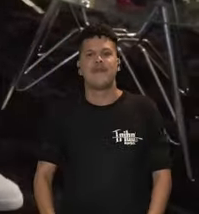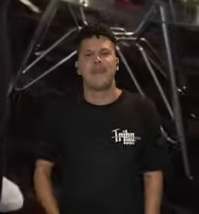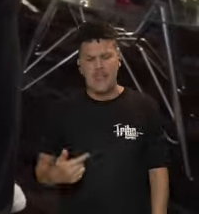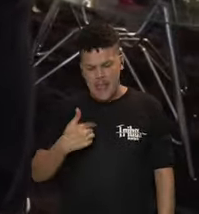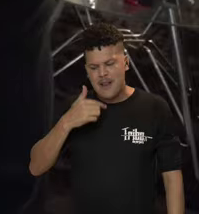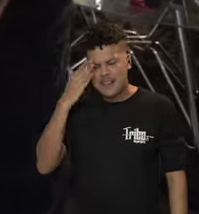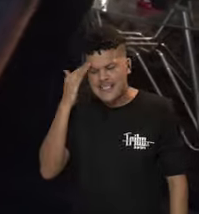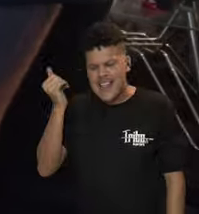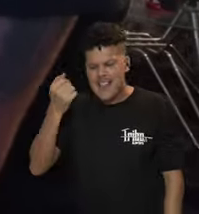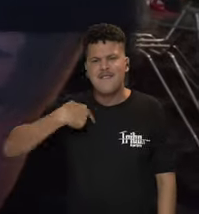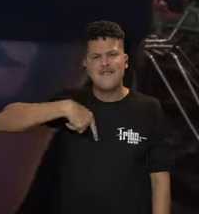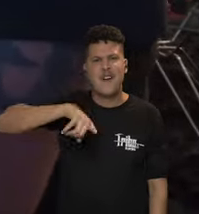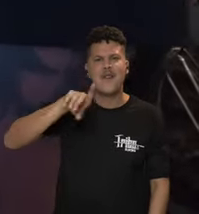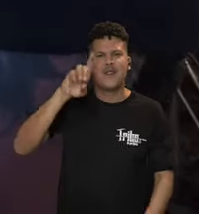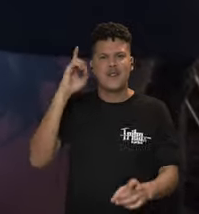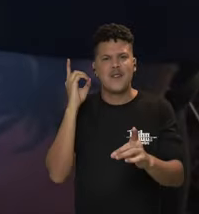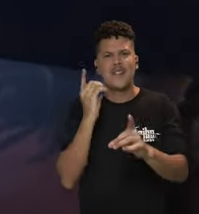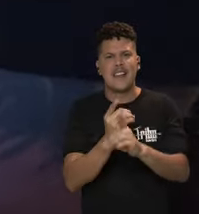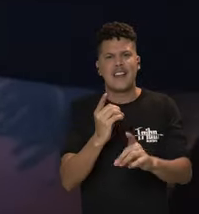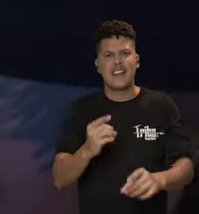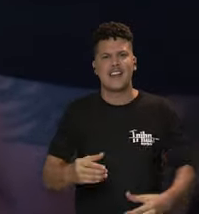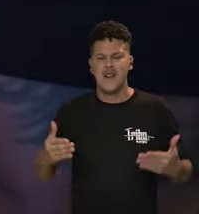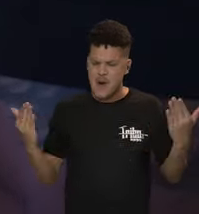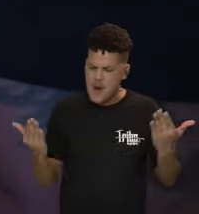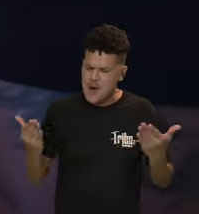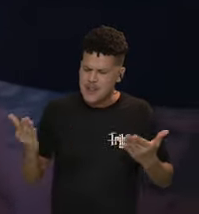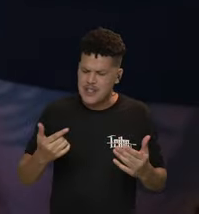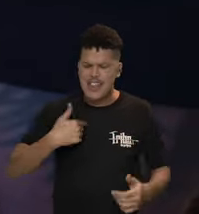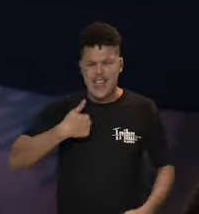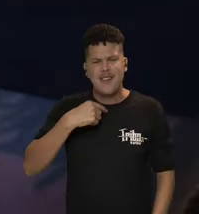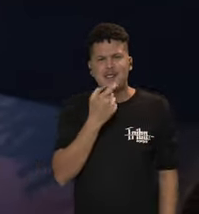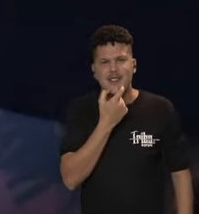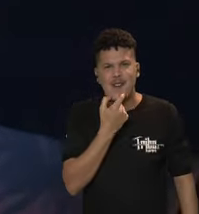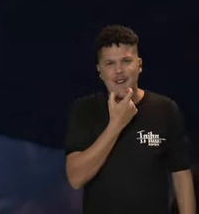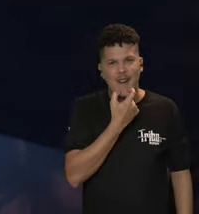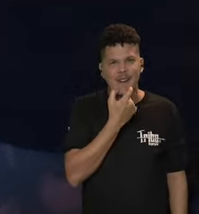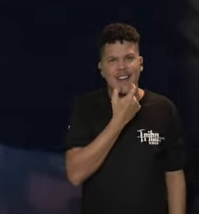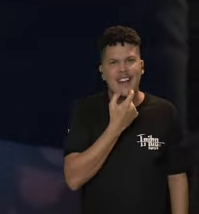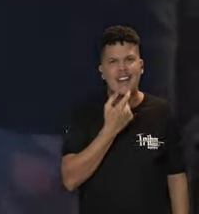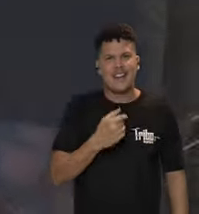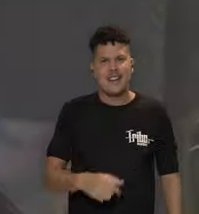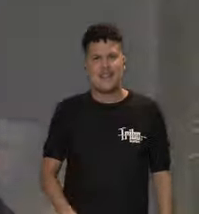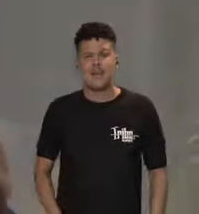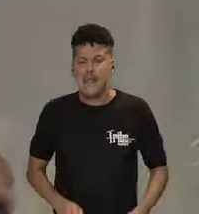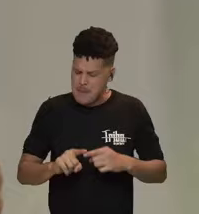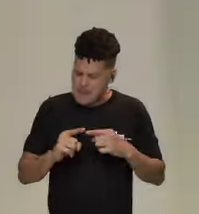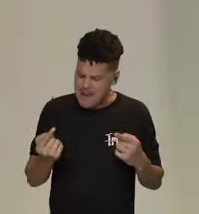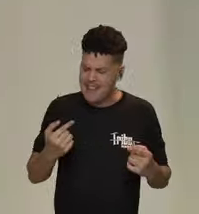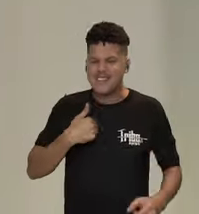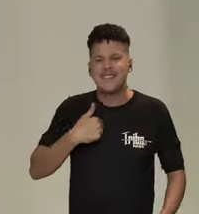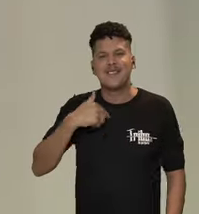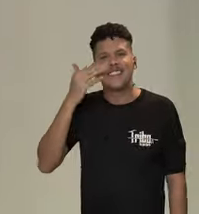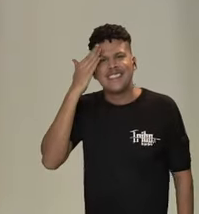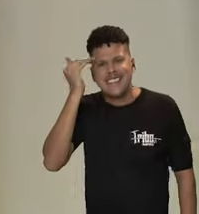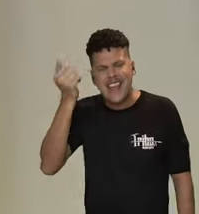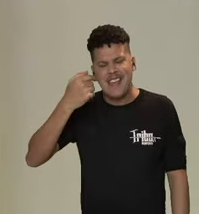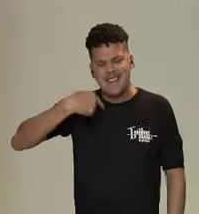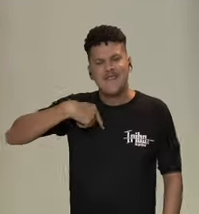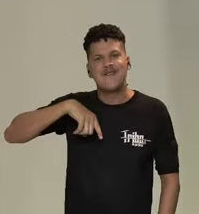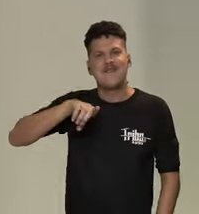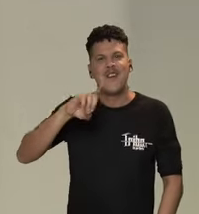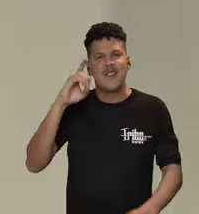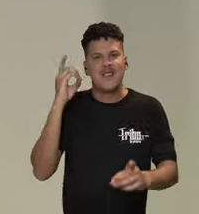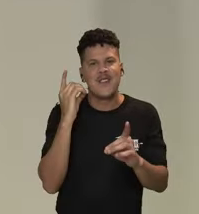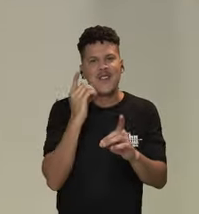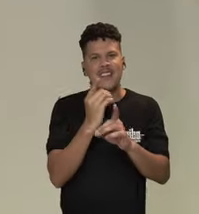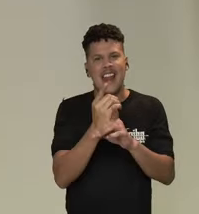que vou te encontrar. Hoje por enquanto estou só, mas eu sei que vou te encontrar.